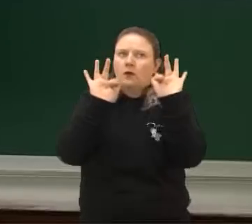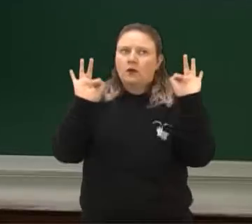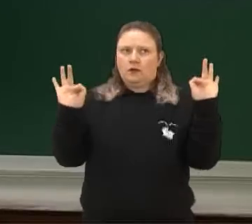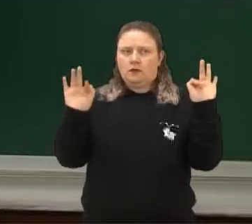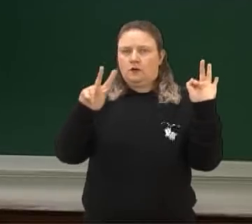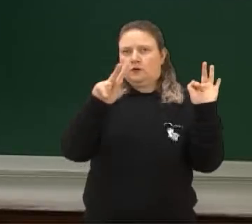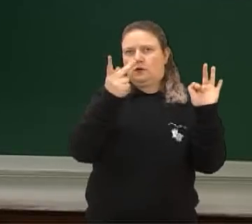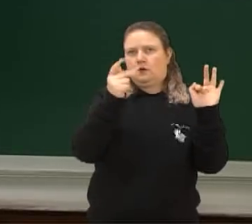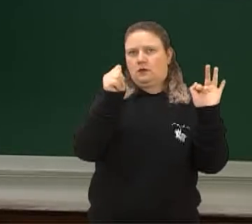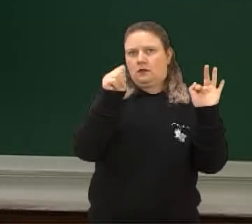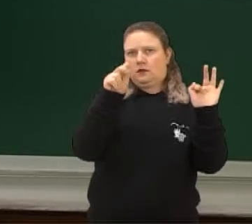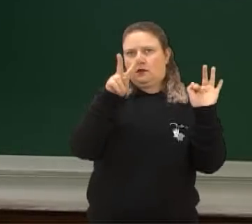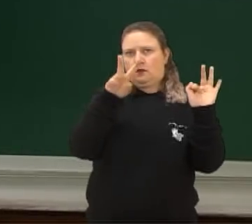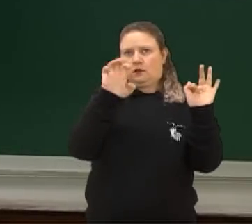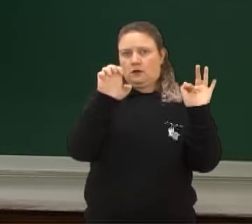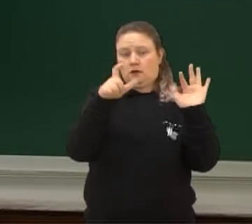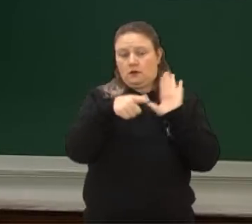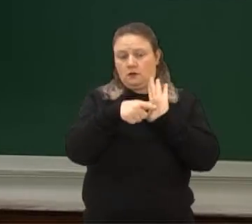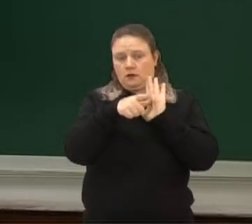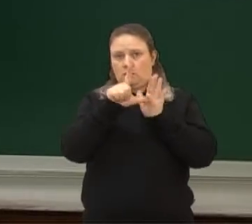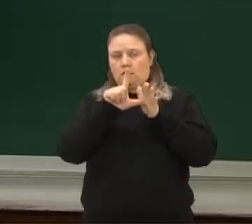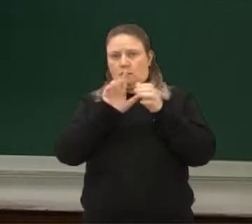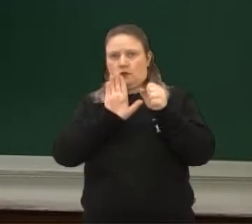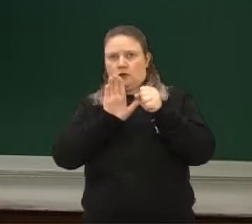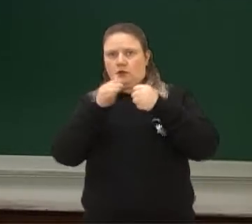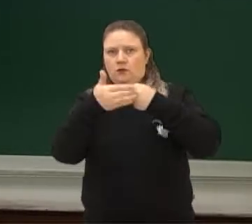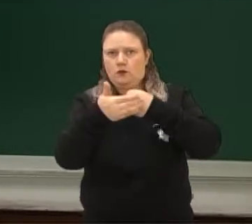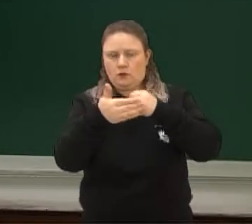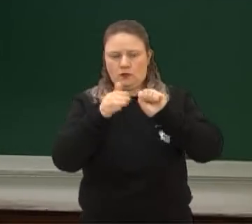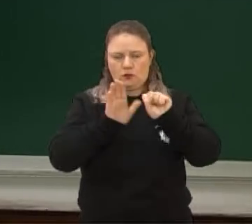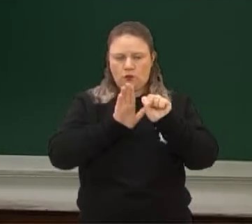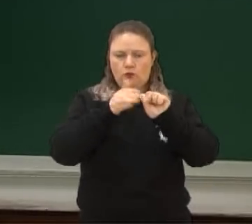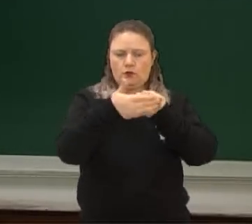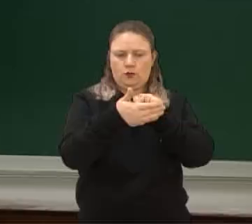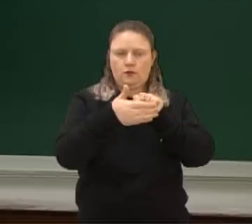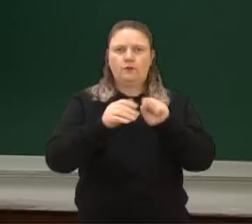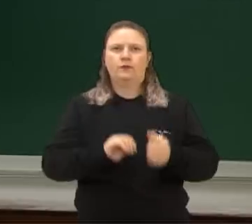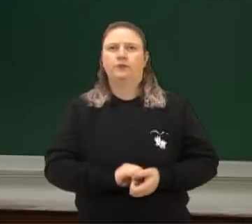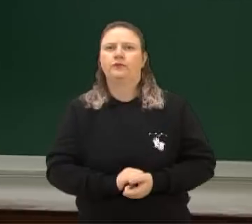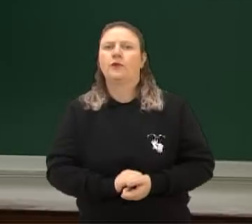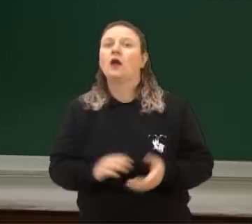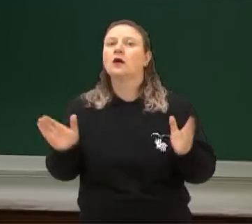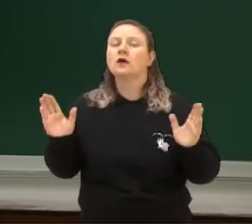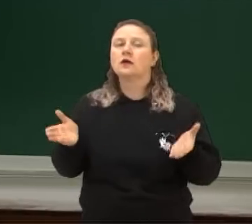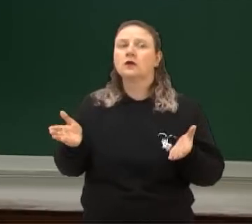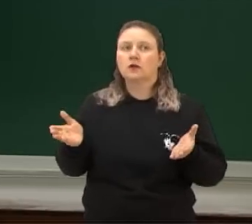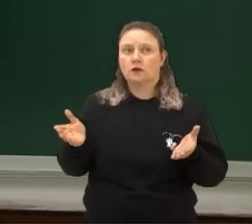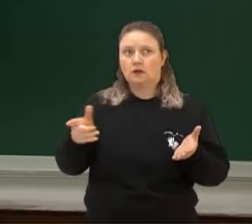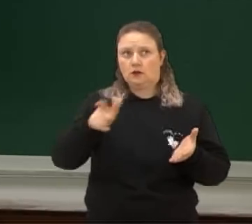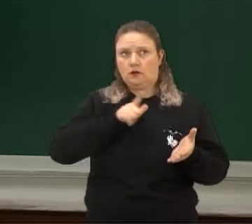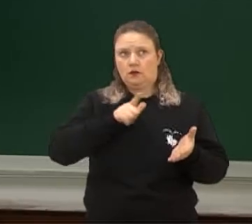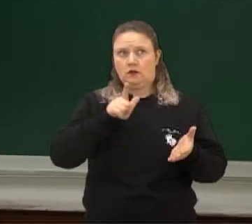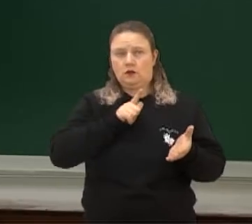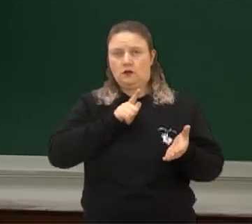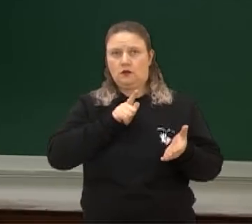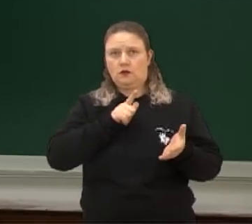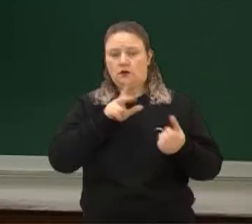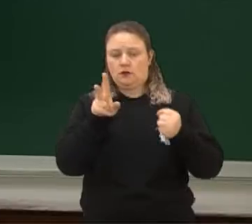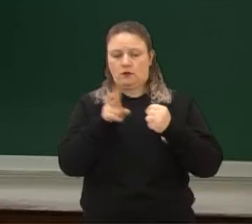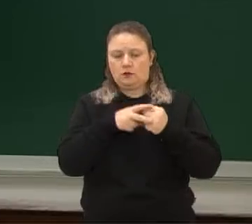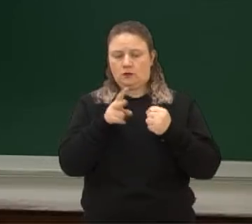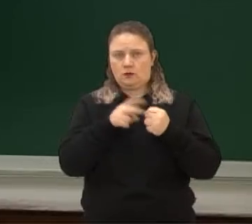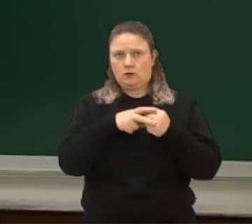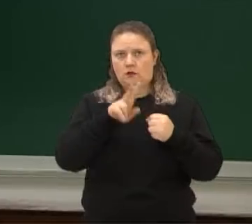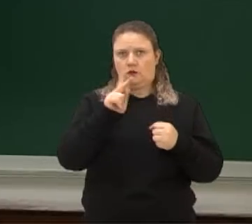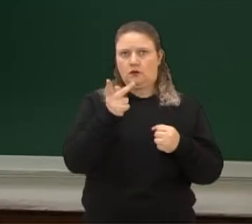Ele vem antes do sujeito. Então, eu pergunto assim, ó, have you ever heard Queen? Eu tenho o verbo have,